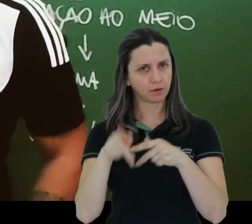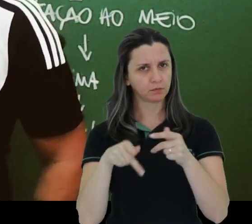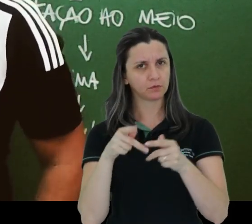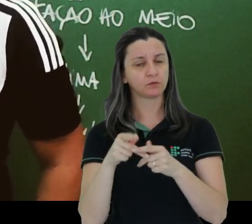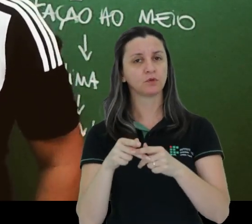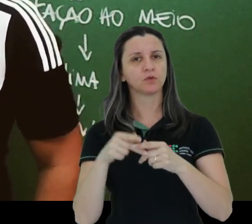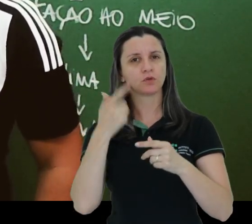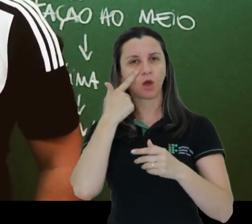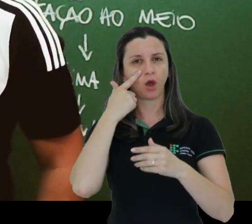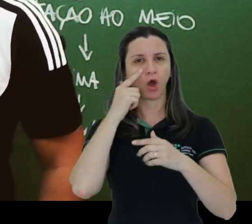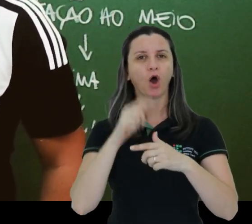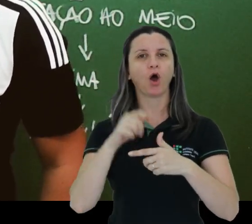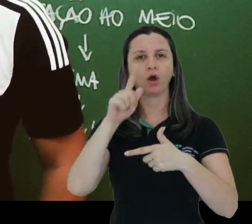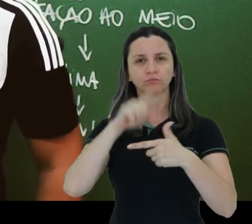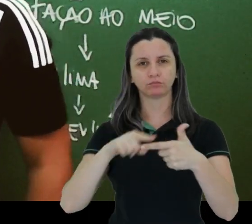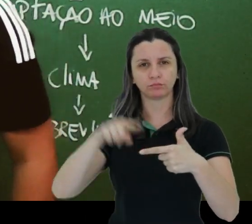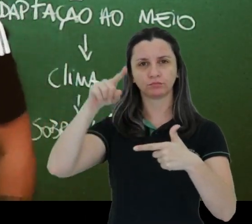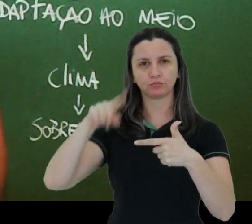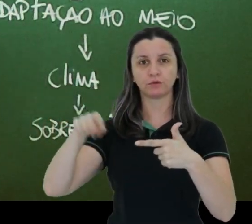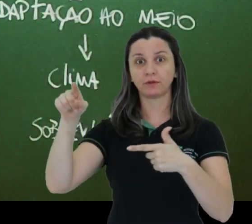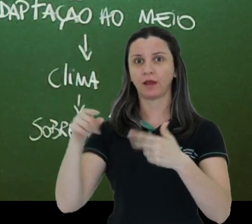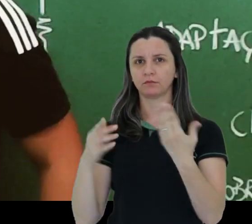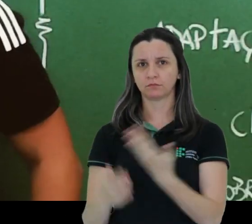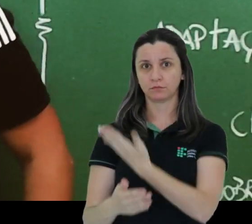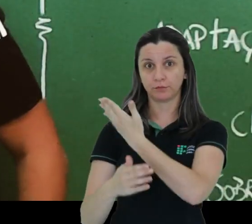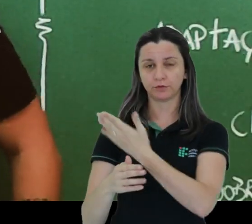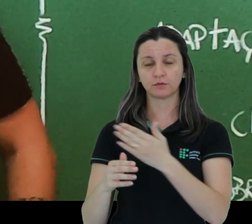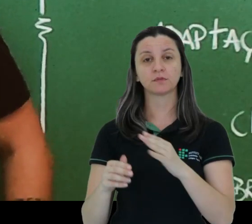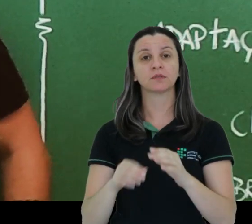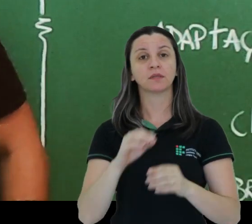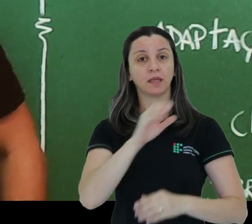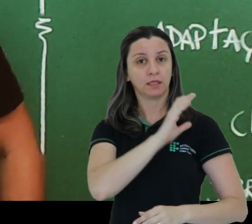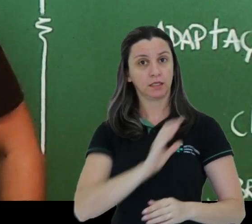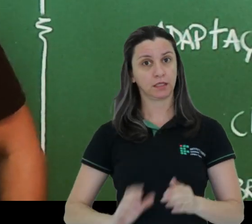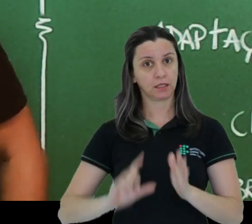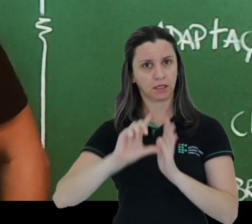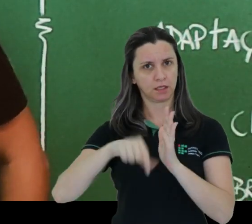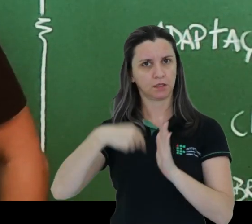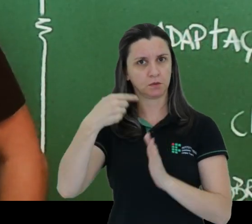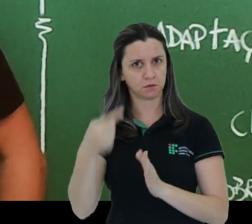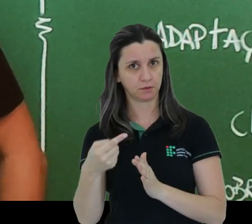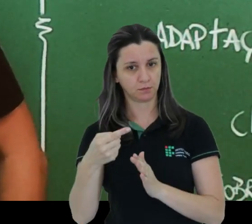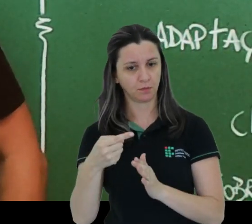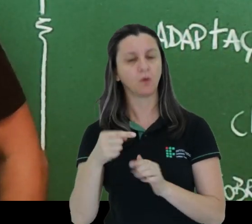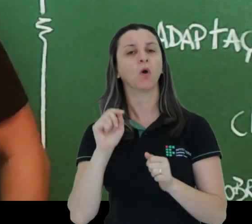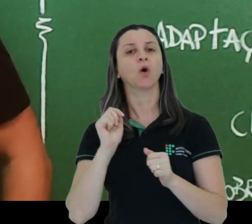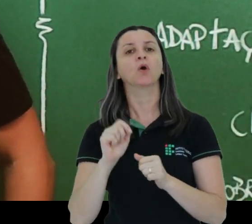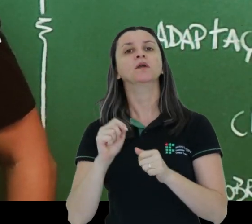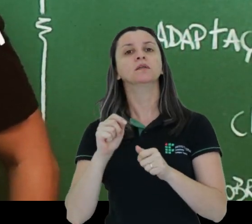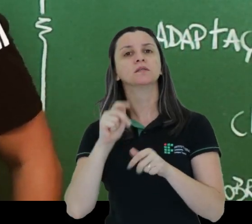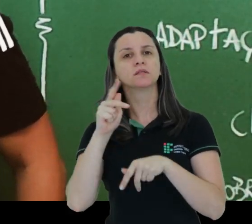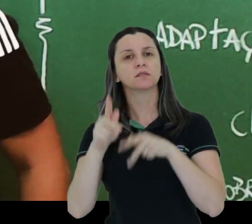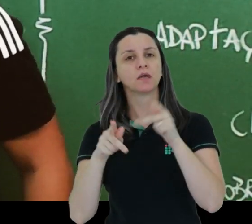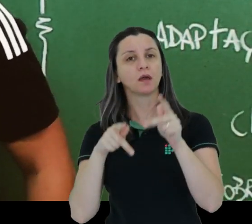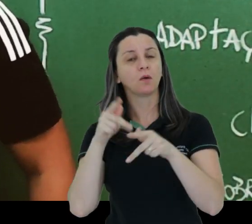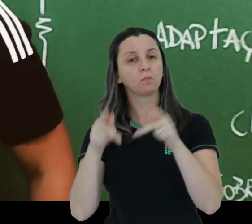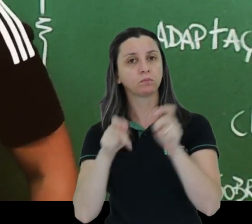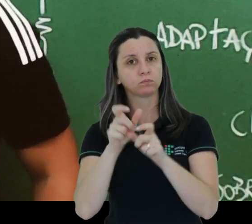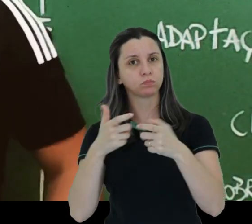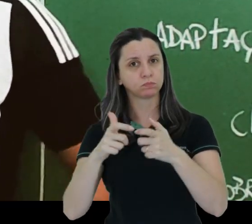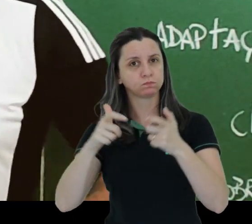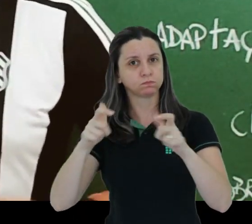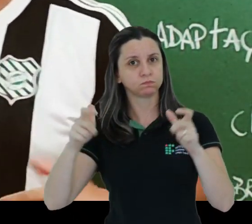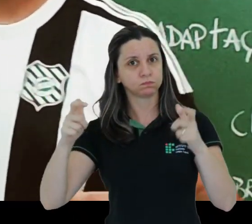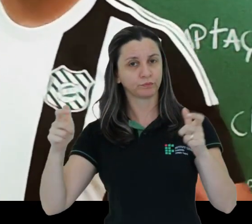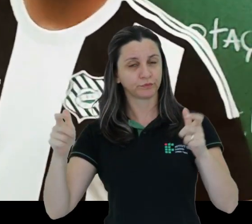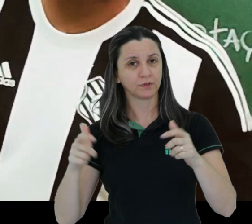população mundial, botei esse gráfico aqui para você perceber. Depois de Cristo, a população mundial ela vinha meio que em